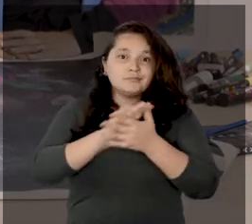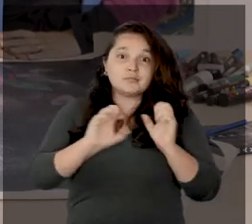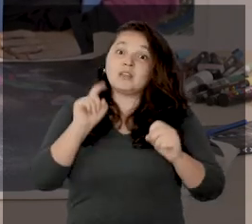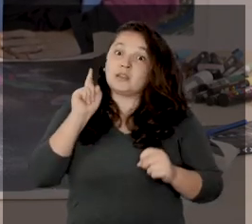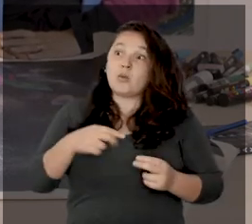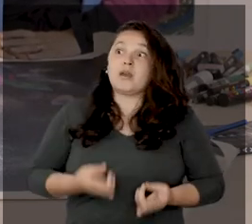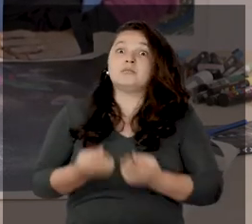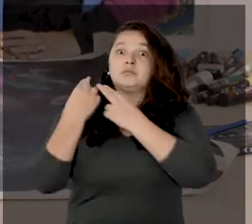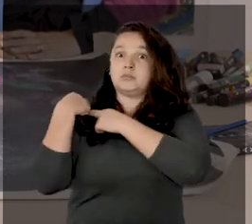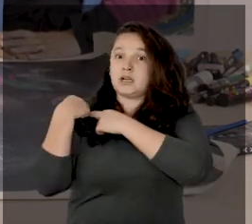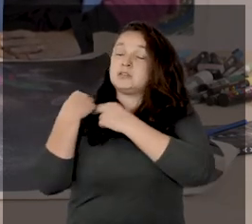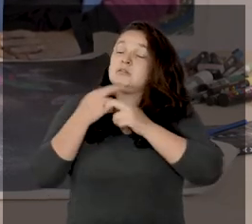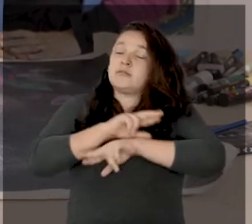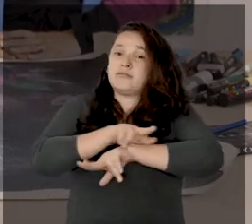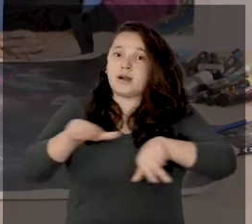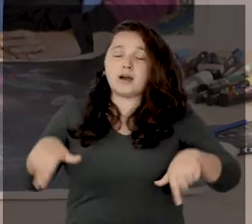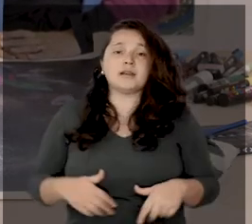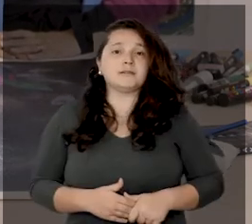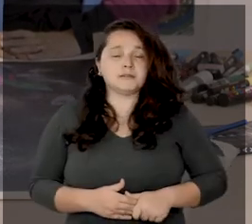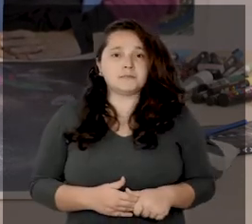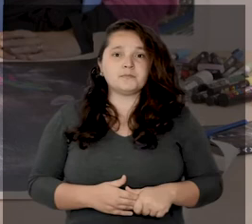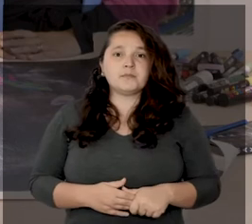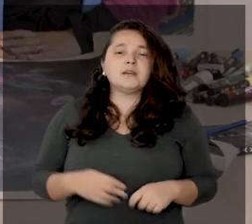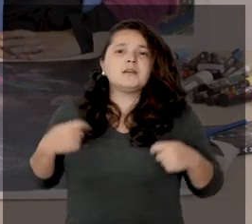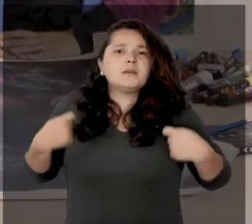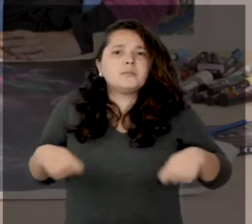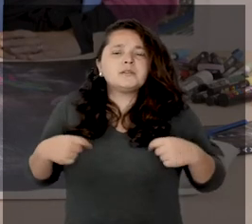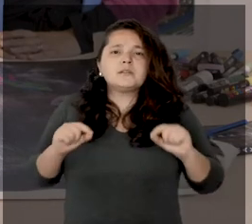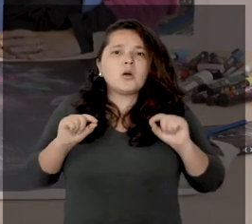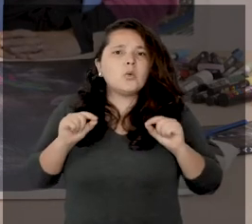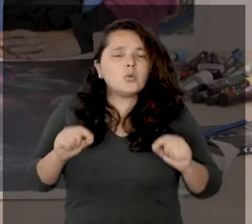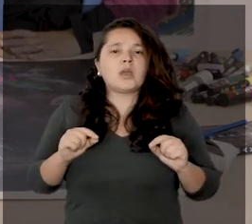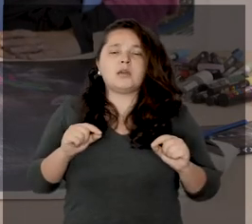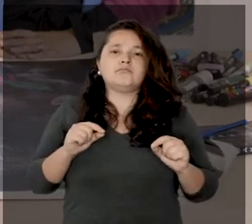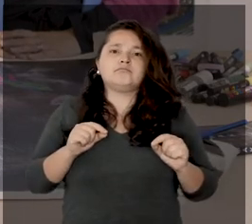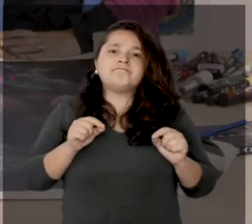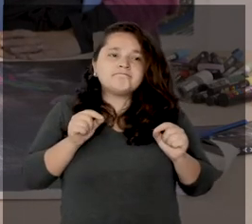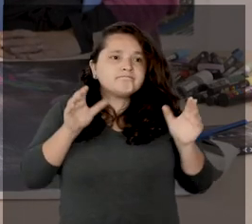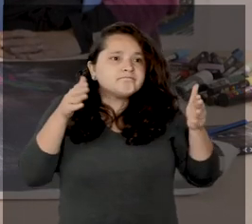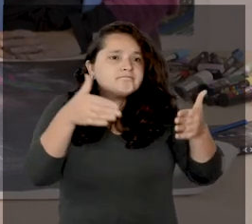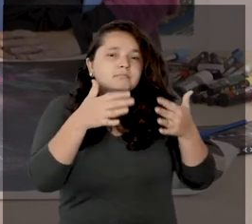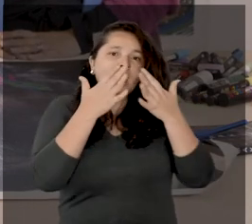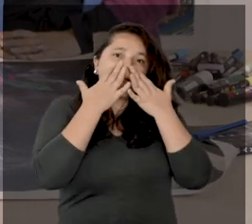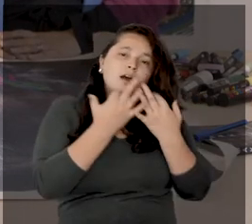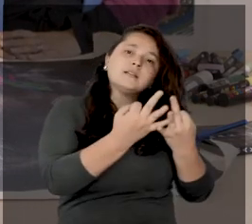ser tratadas, né, com muito critério, com muita atenção. Então, é por isso